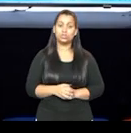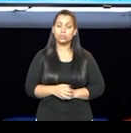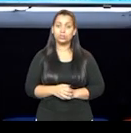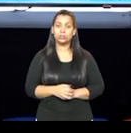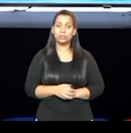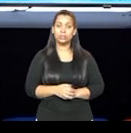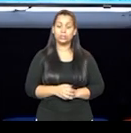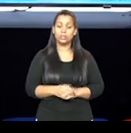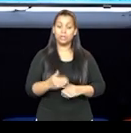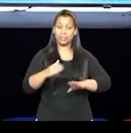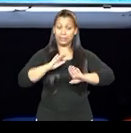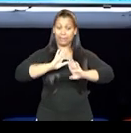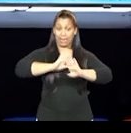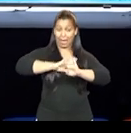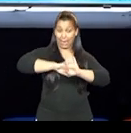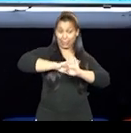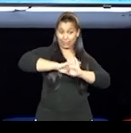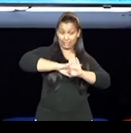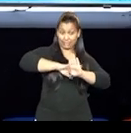E atrás do ajudante,